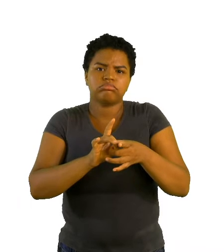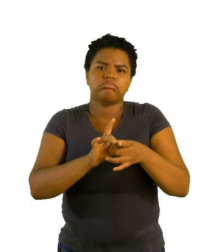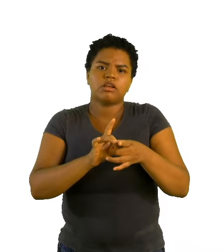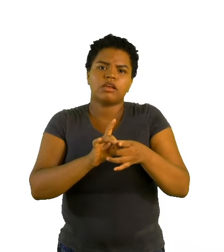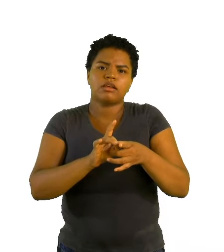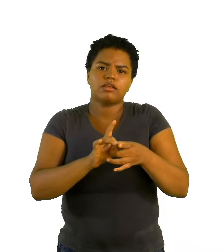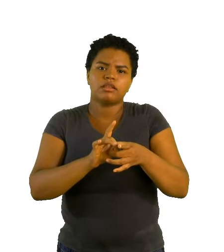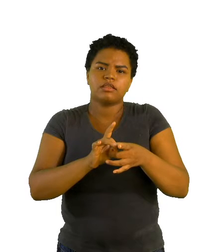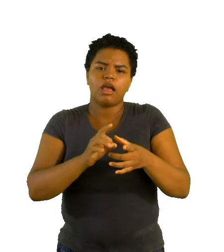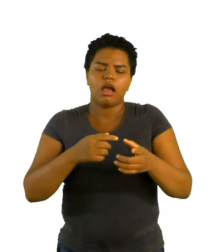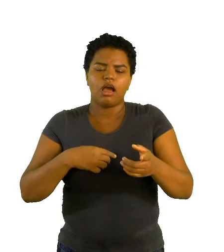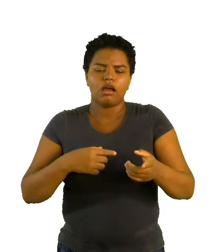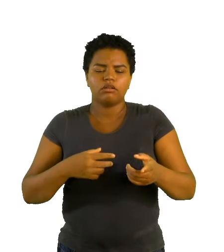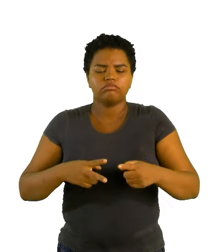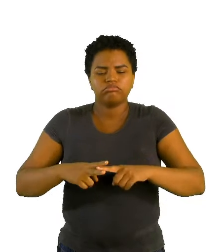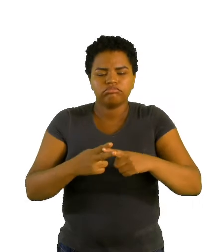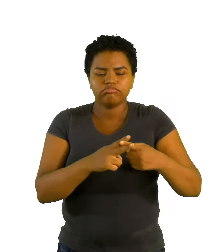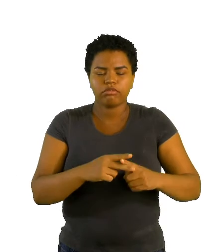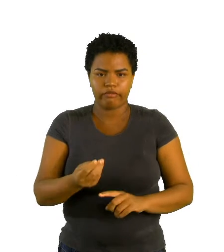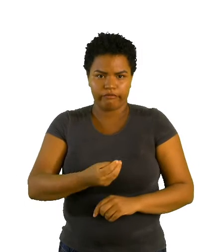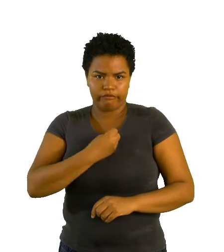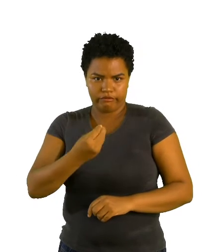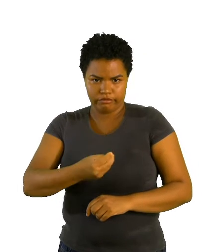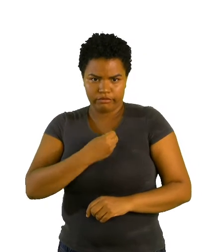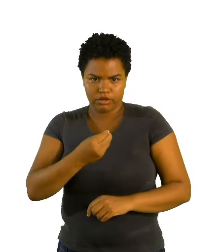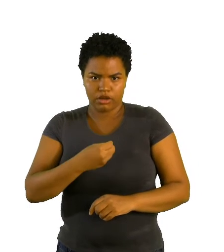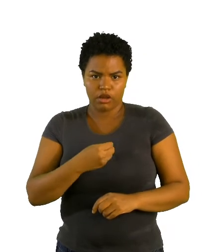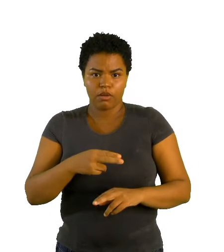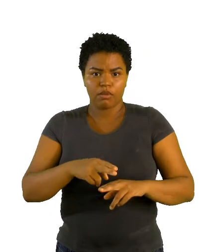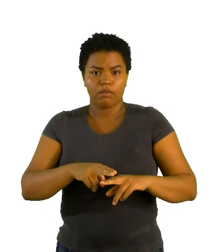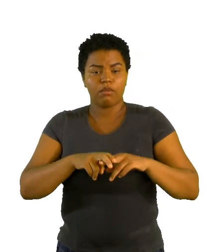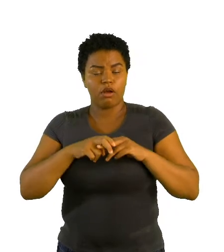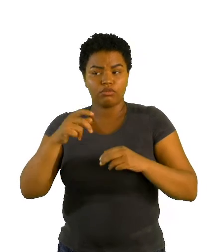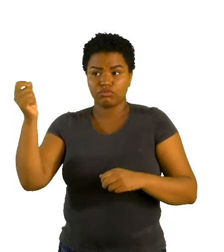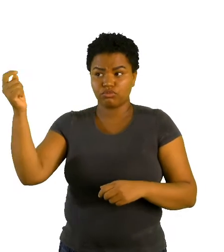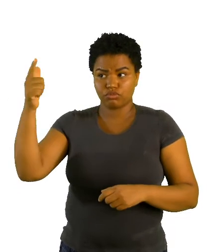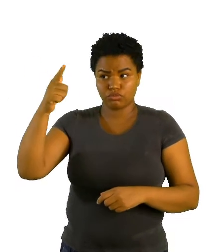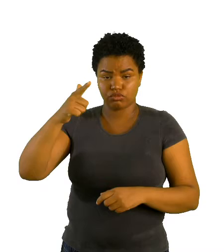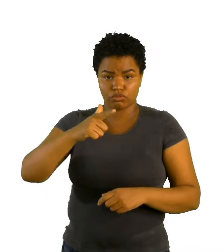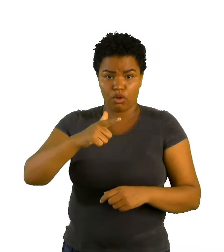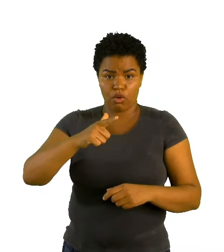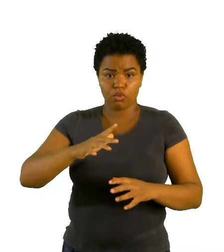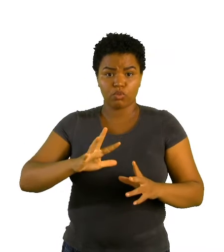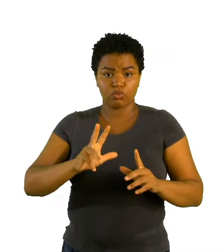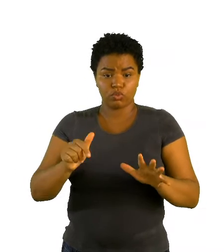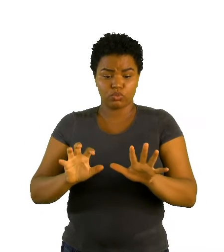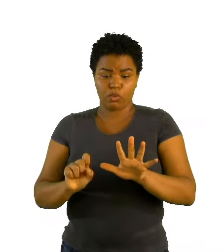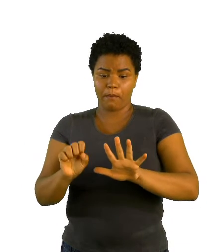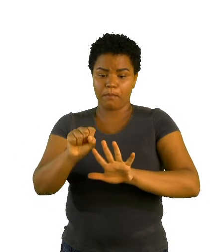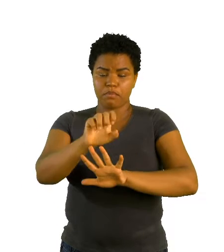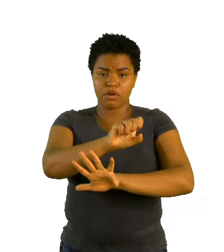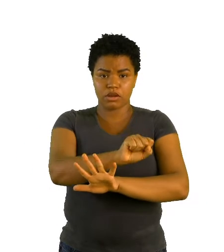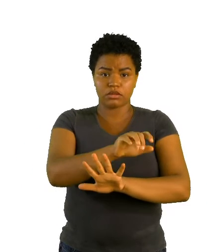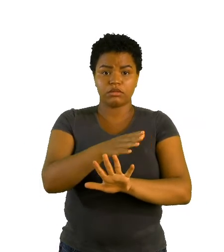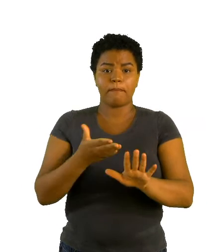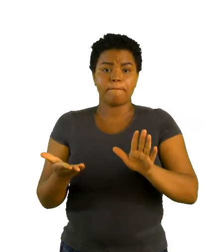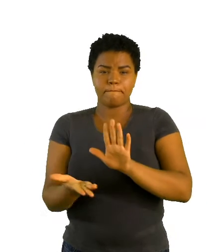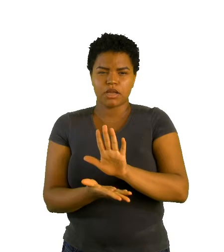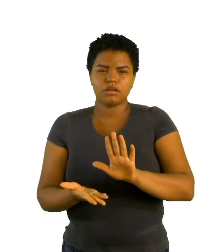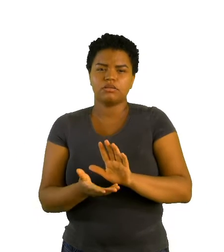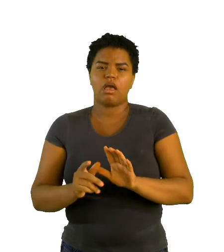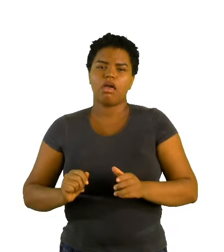manutenção da vida, porque através do Sol que toda a base da cadeia alimentar é mantida, pois os